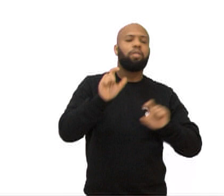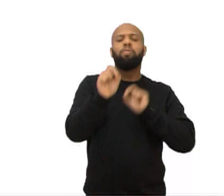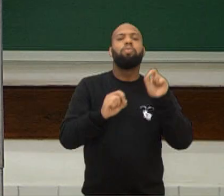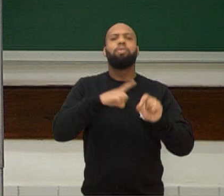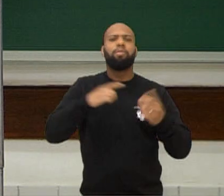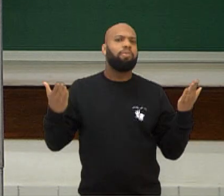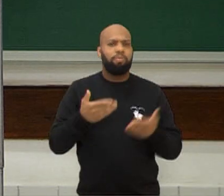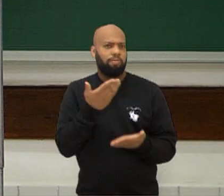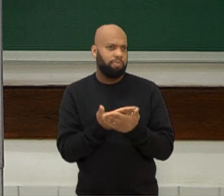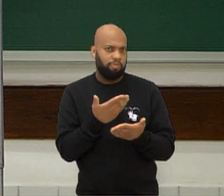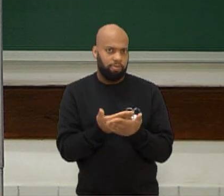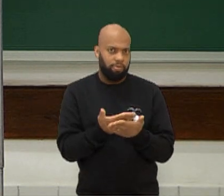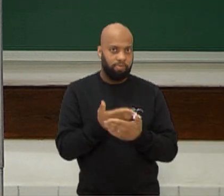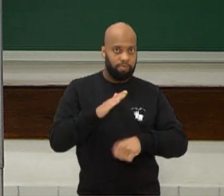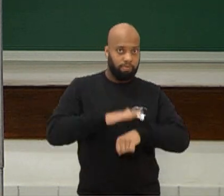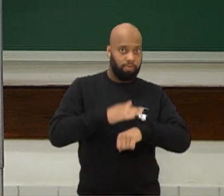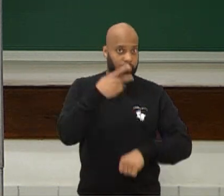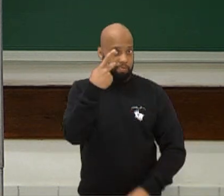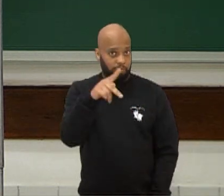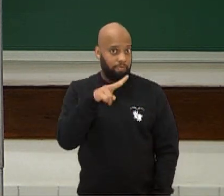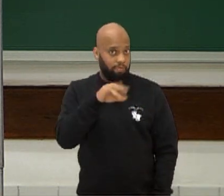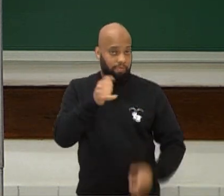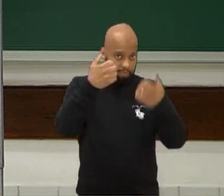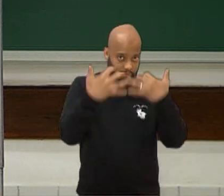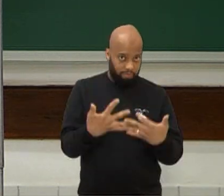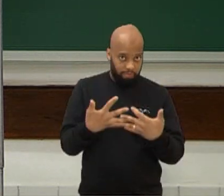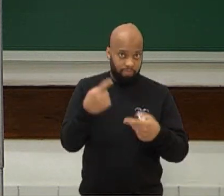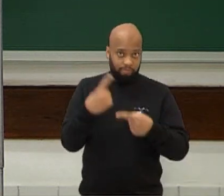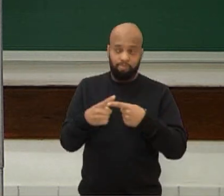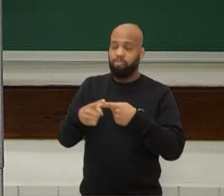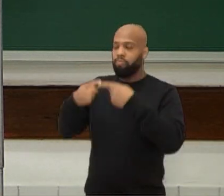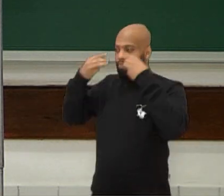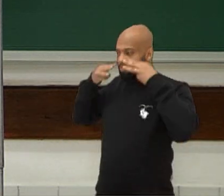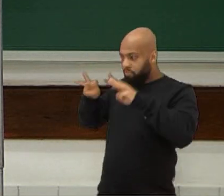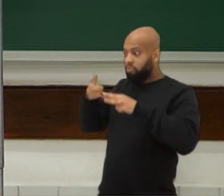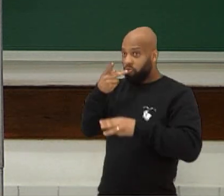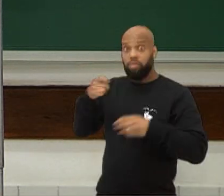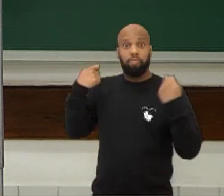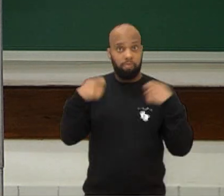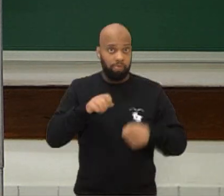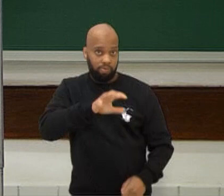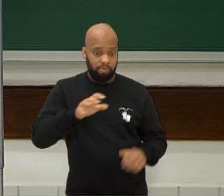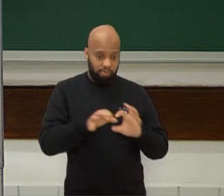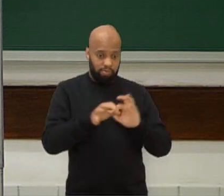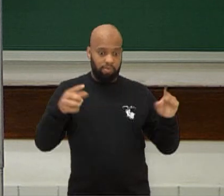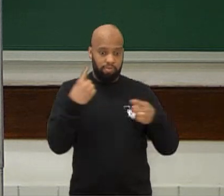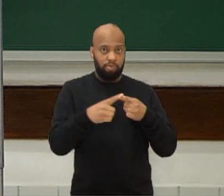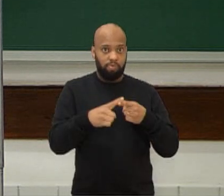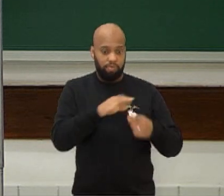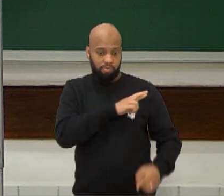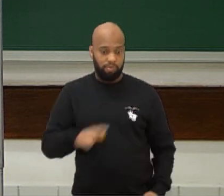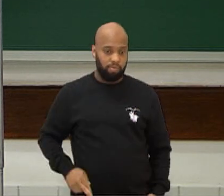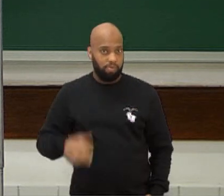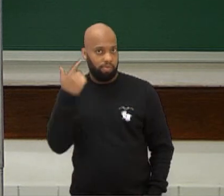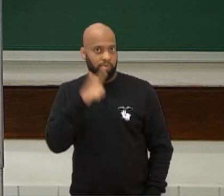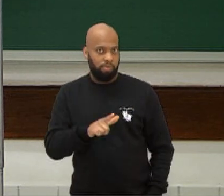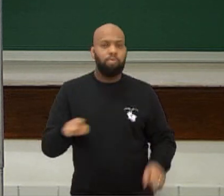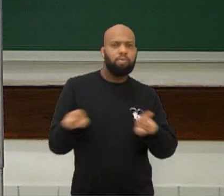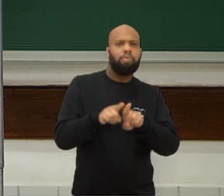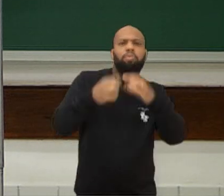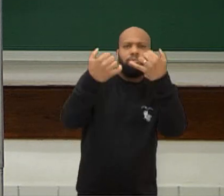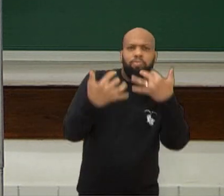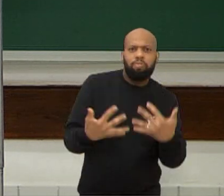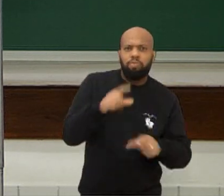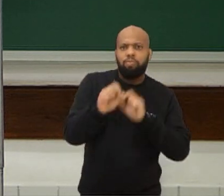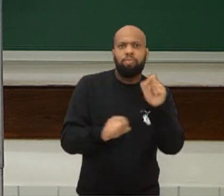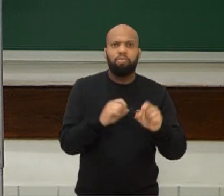nós estamos vendo até agora? Maquiavel vai dizer que essa liberdade é algo necessário para que uma república se realize. E vai dizer